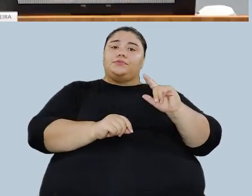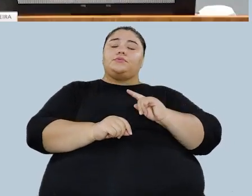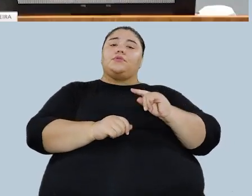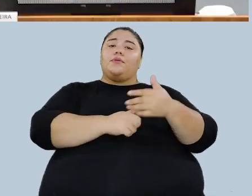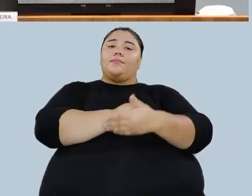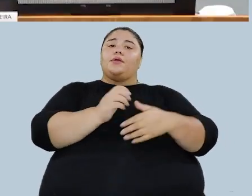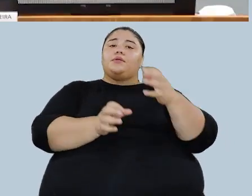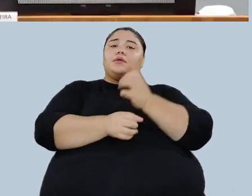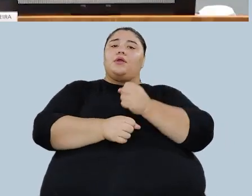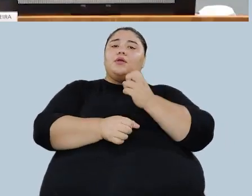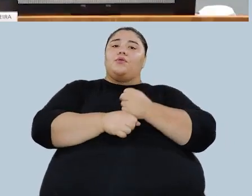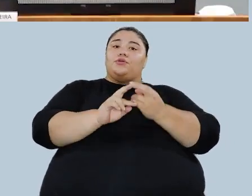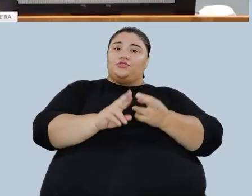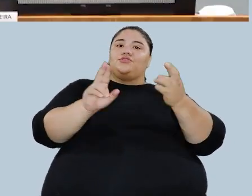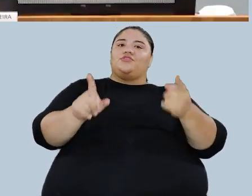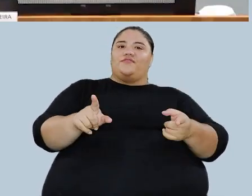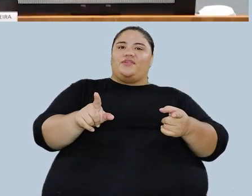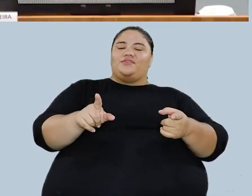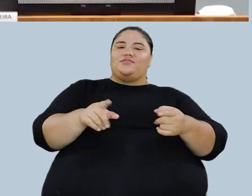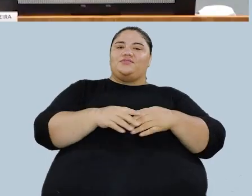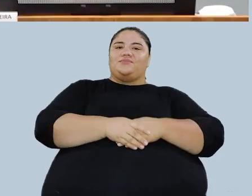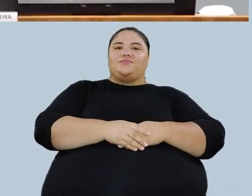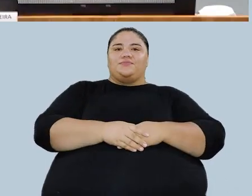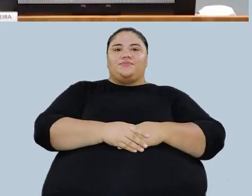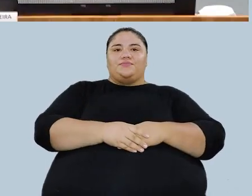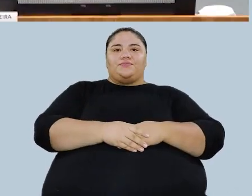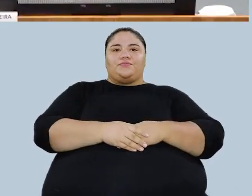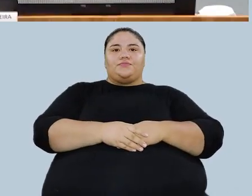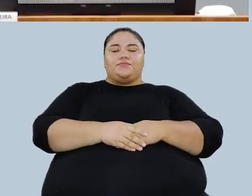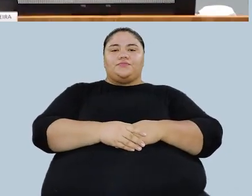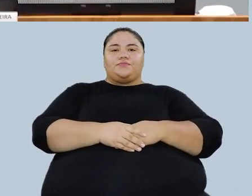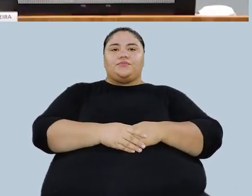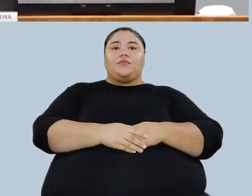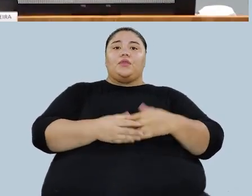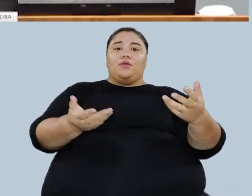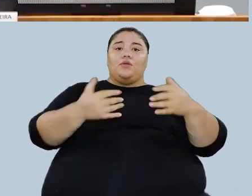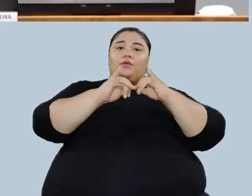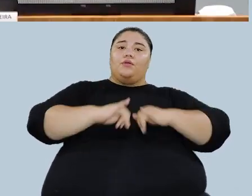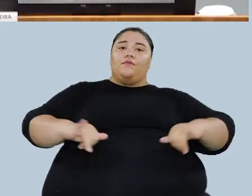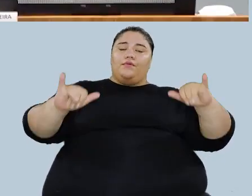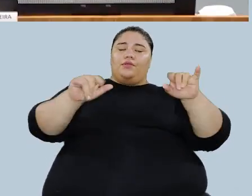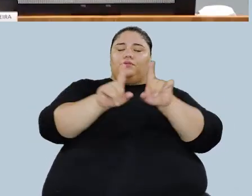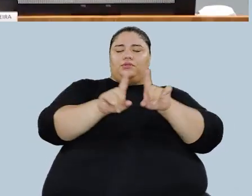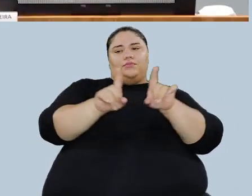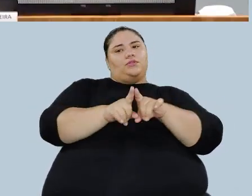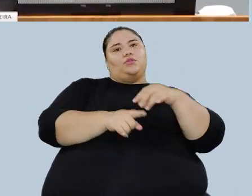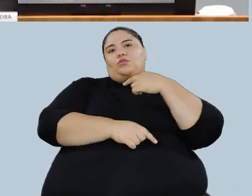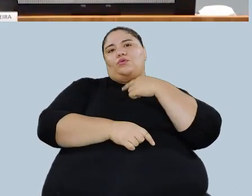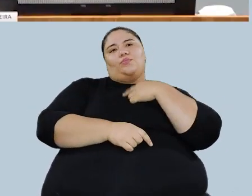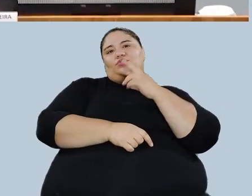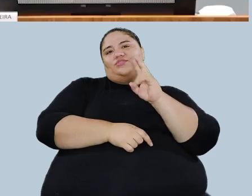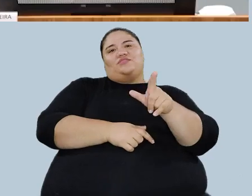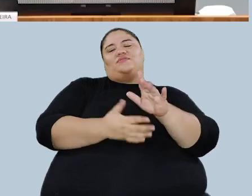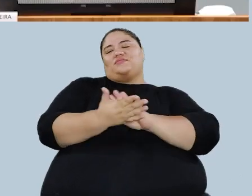haja uma base de cálculo diferenciada. Uma base de cálculo diferenciada, e eu quero ressaltar isso, né? Não poderia